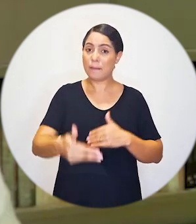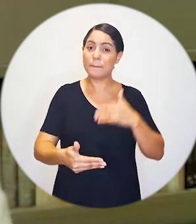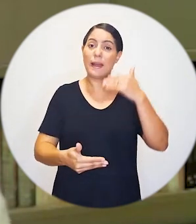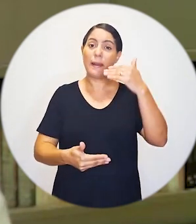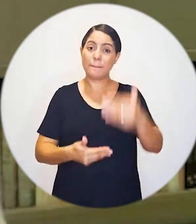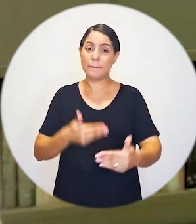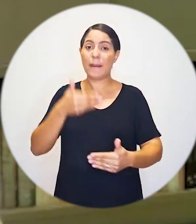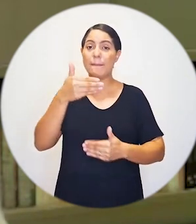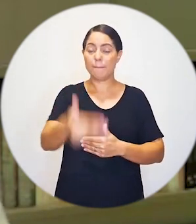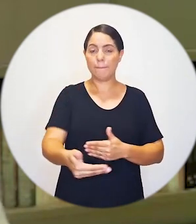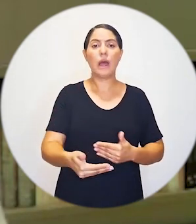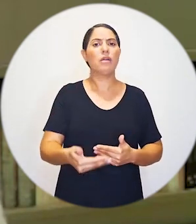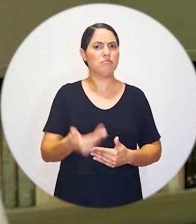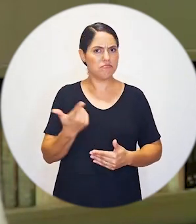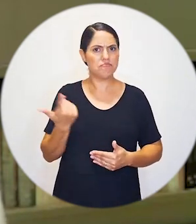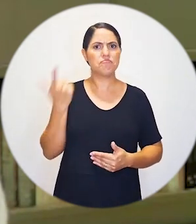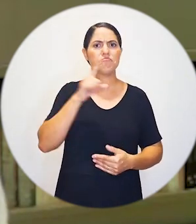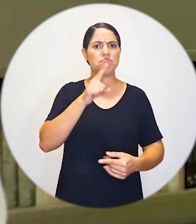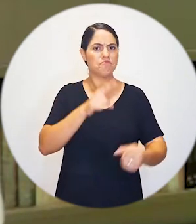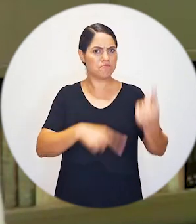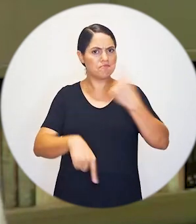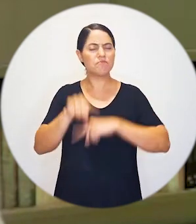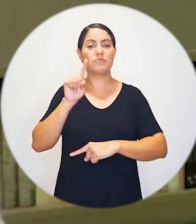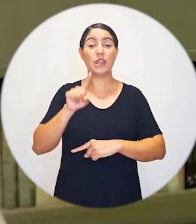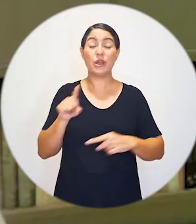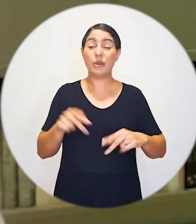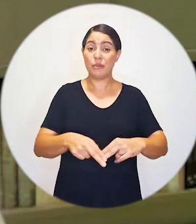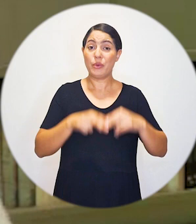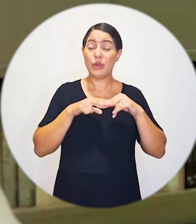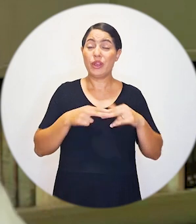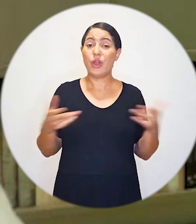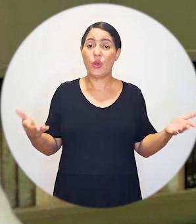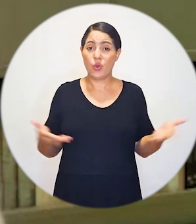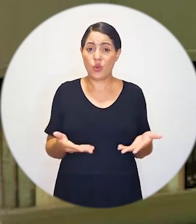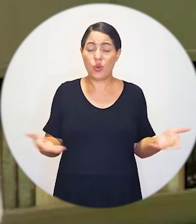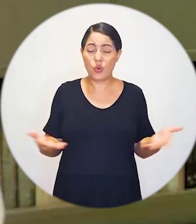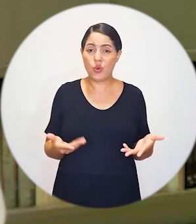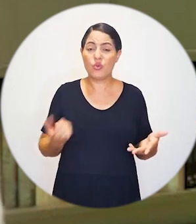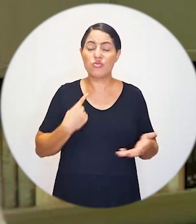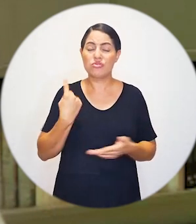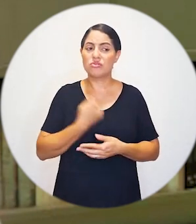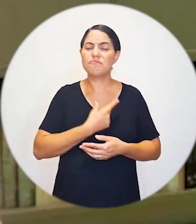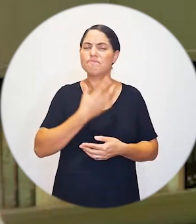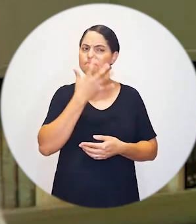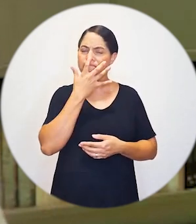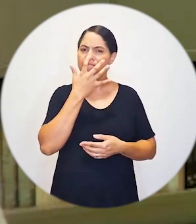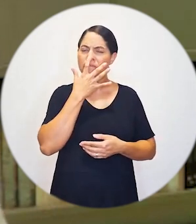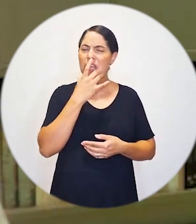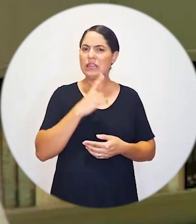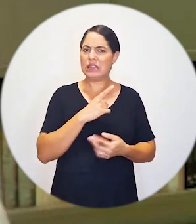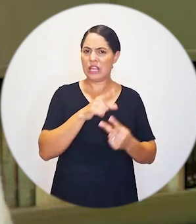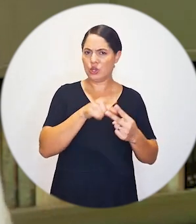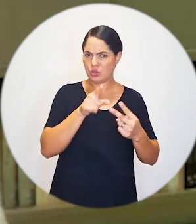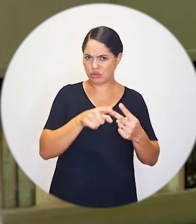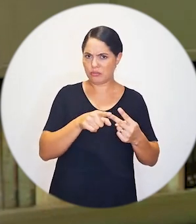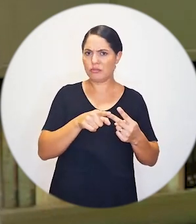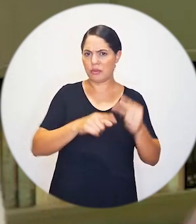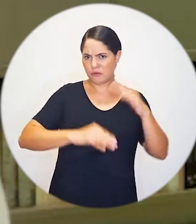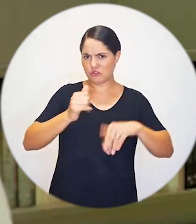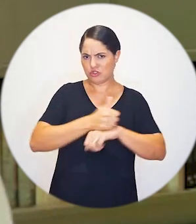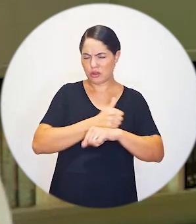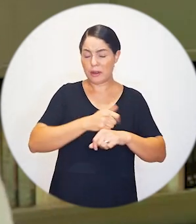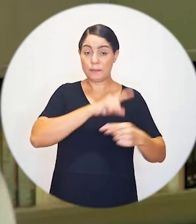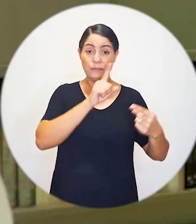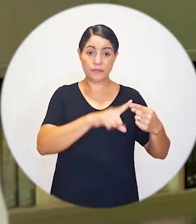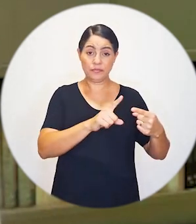advogado? Hoje, você começa a viver uma realidade onde você vai ter só 2 tipos de profissionais. Aqueles que têm